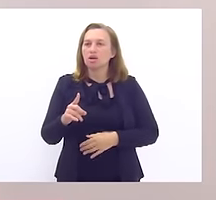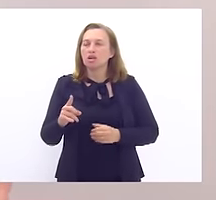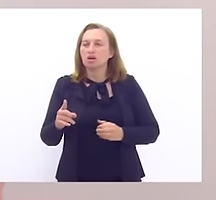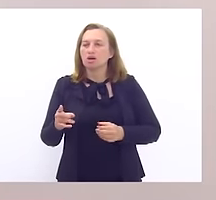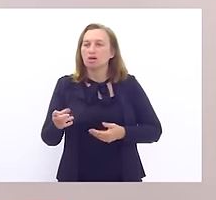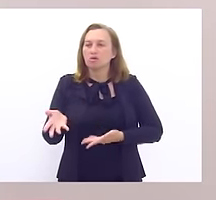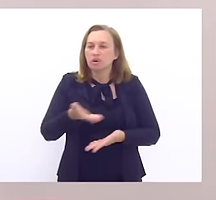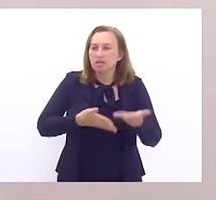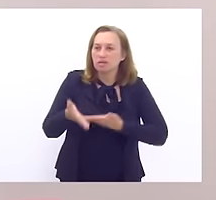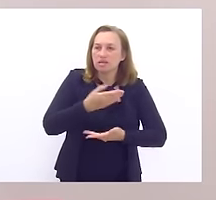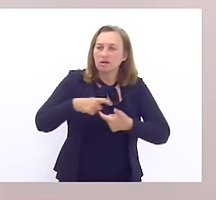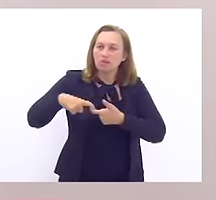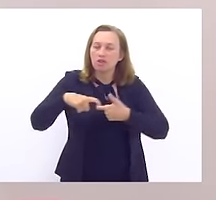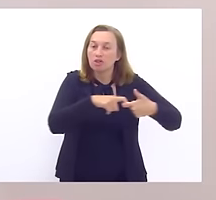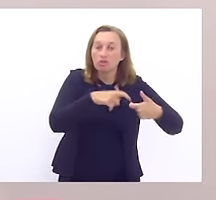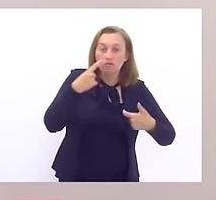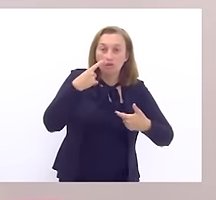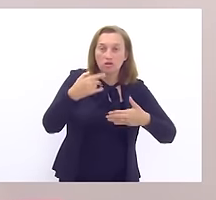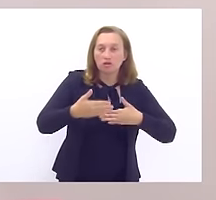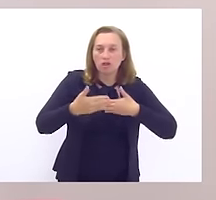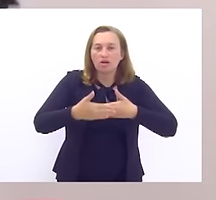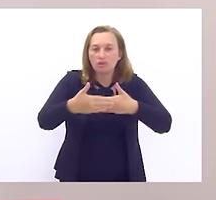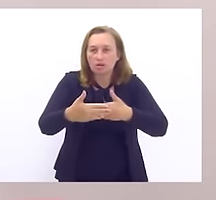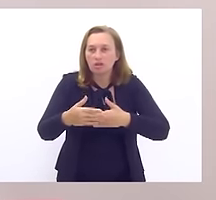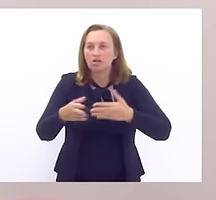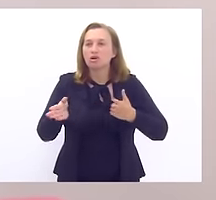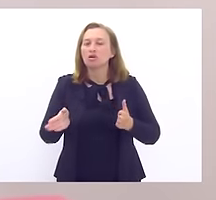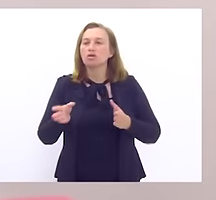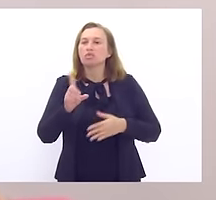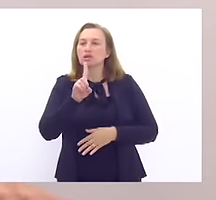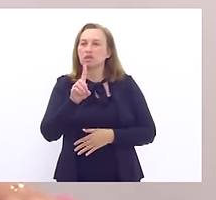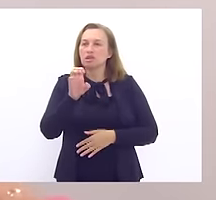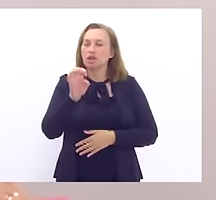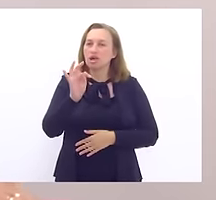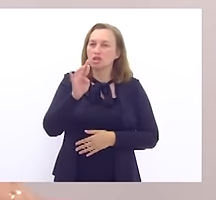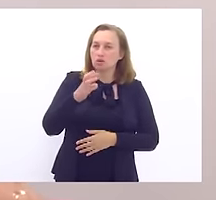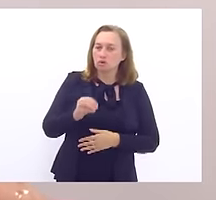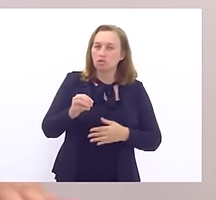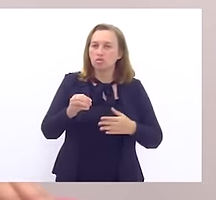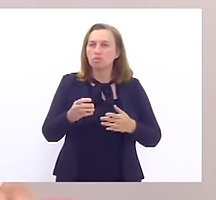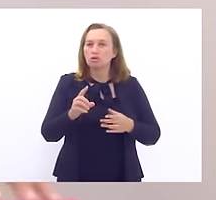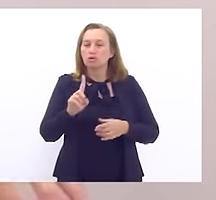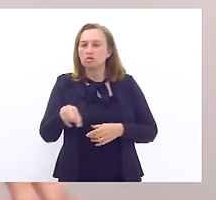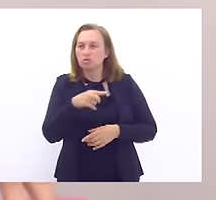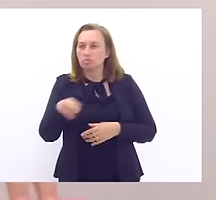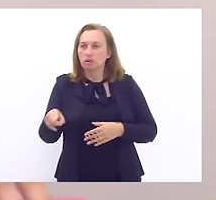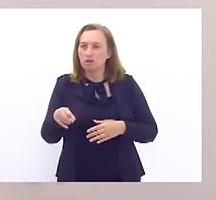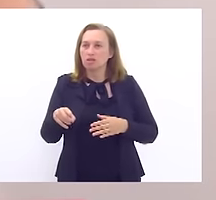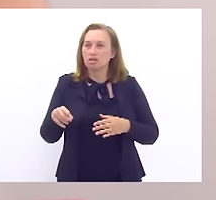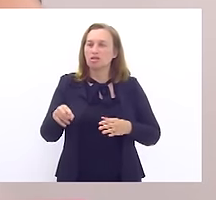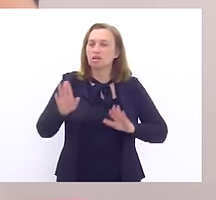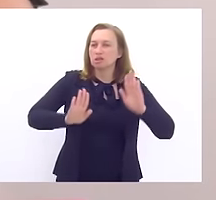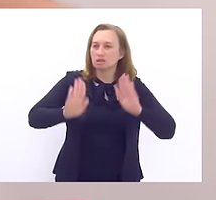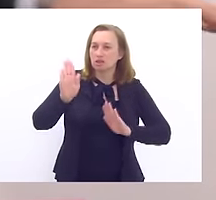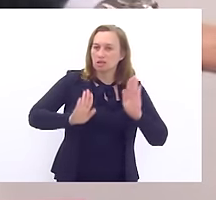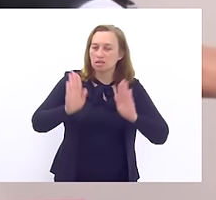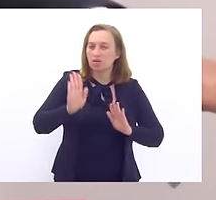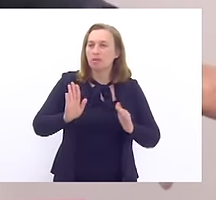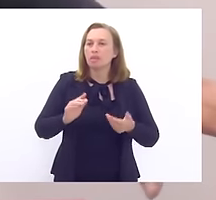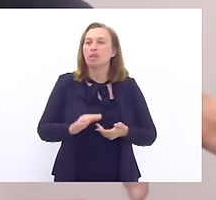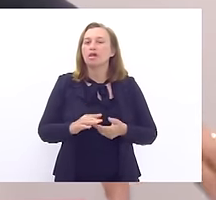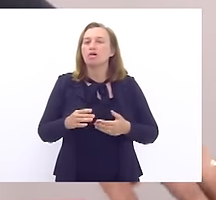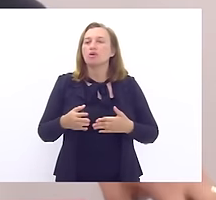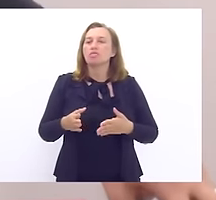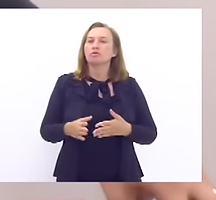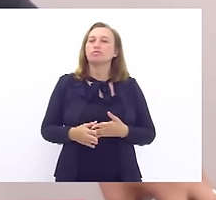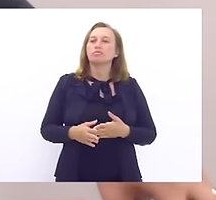eu vejo que a gente avança alguma coisa aqui quando der suspende aí esses esses convênios mas que o Detran possa rever pelo menos temporariamente até a gente